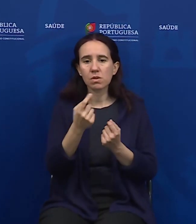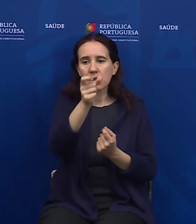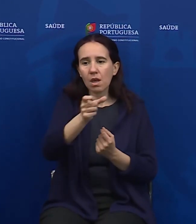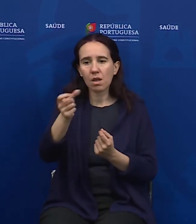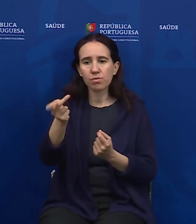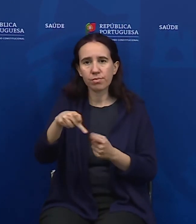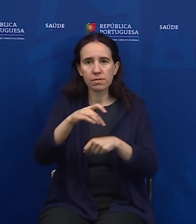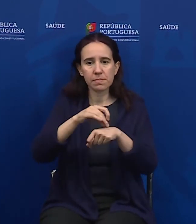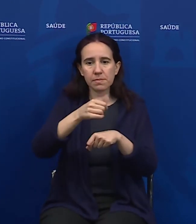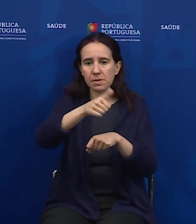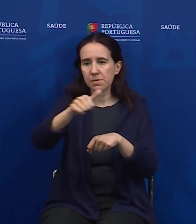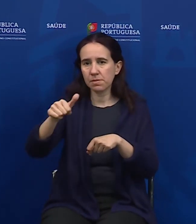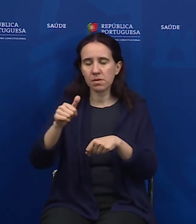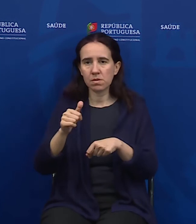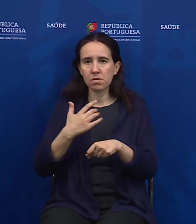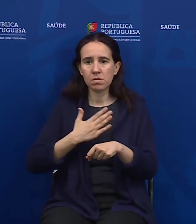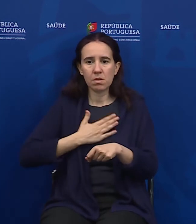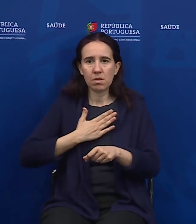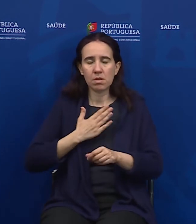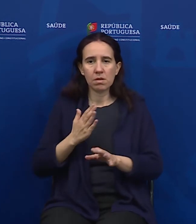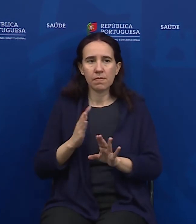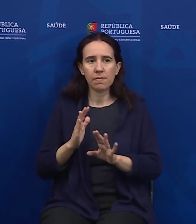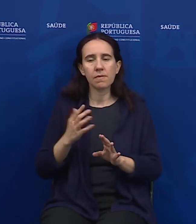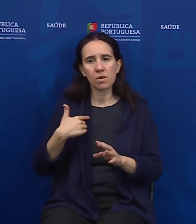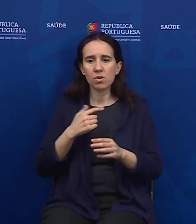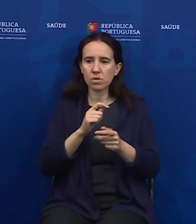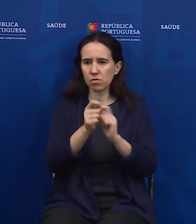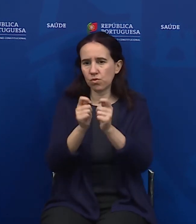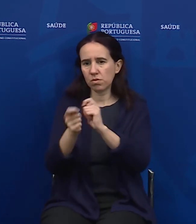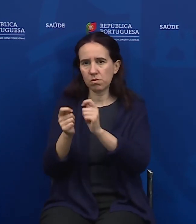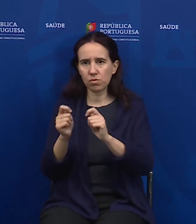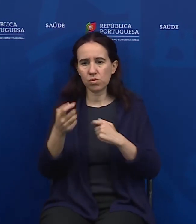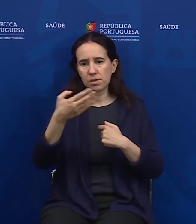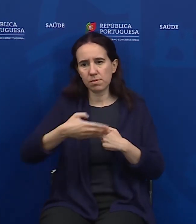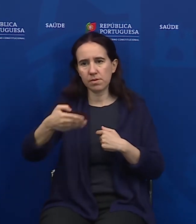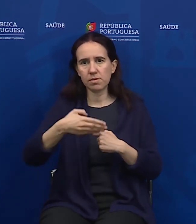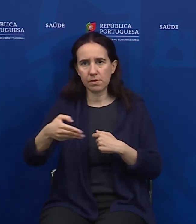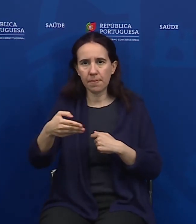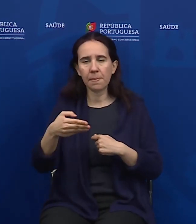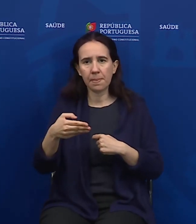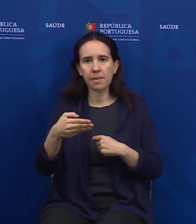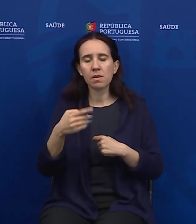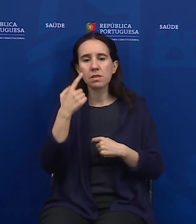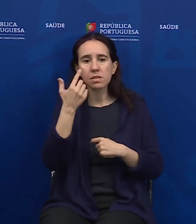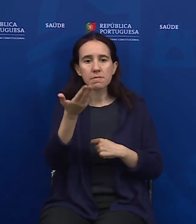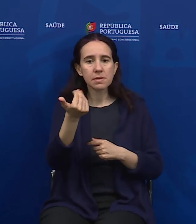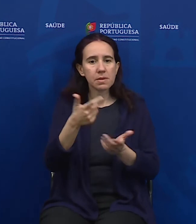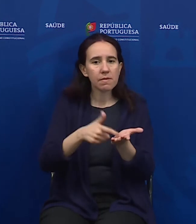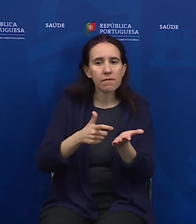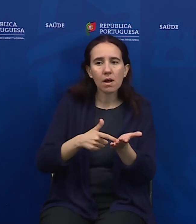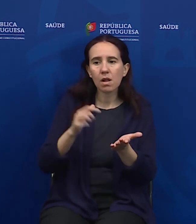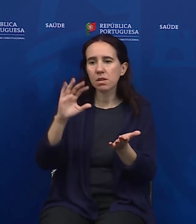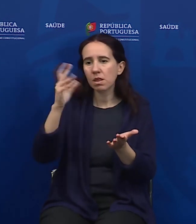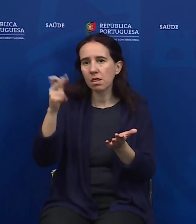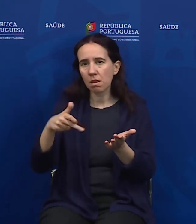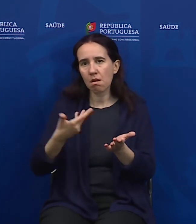apareça, porque isso é sempre possível e nós reajustaremos à semana todos os déficits ou todas as lacunas que